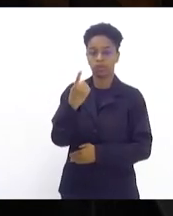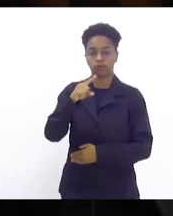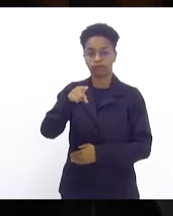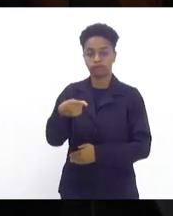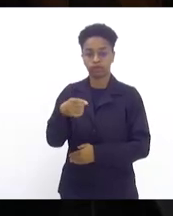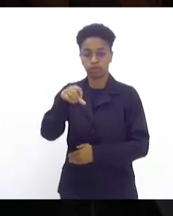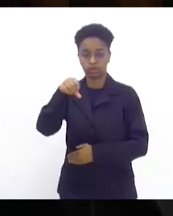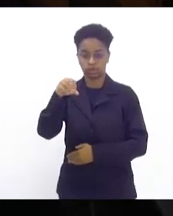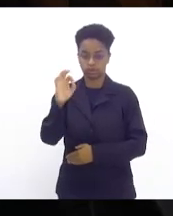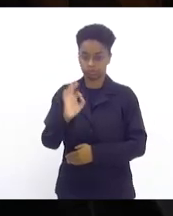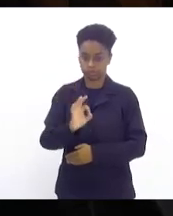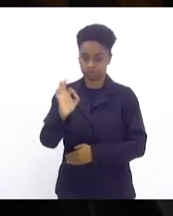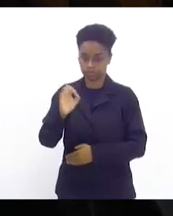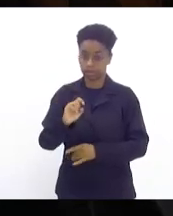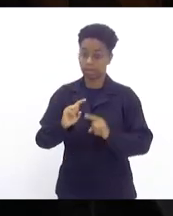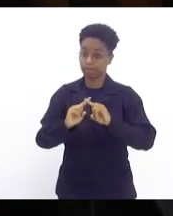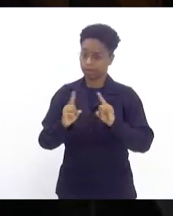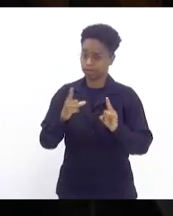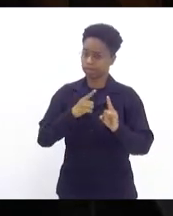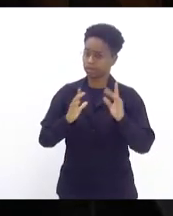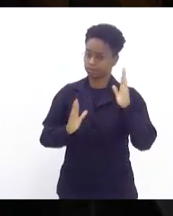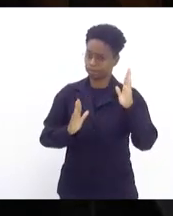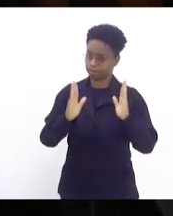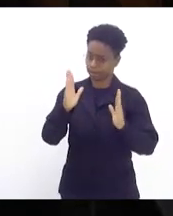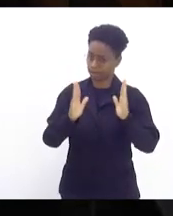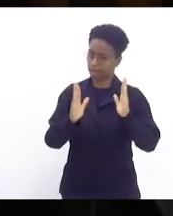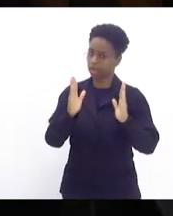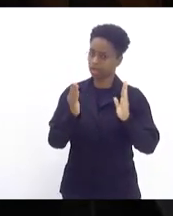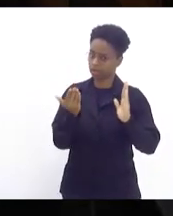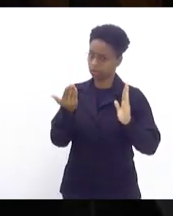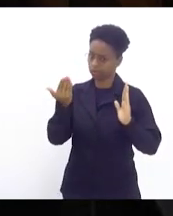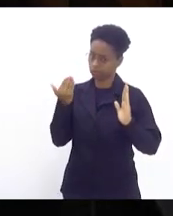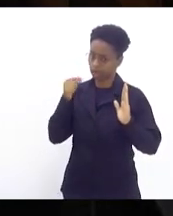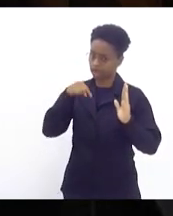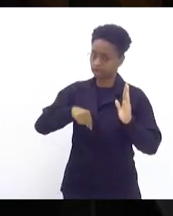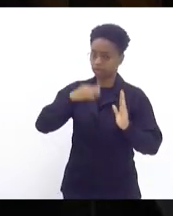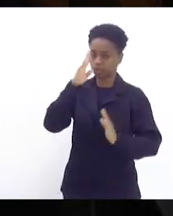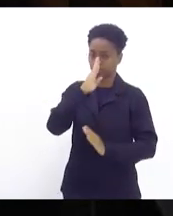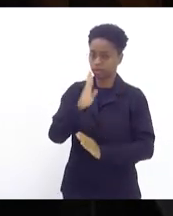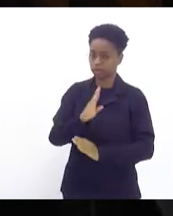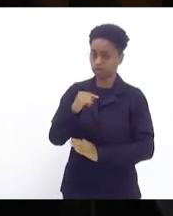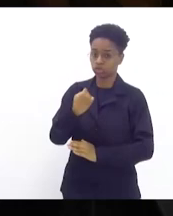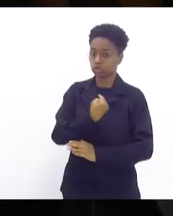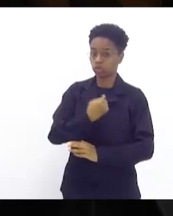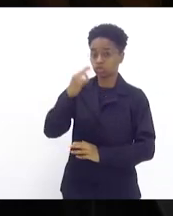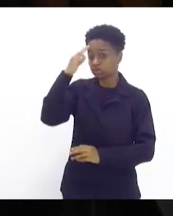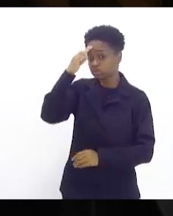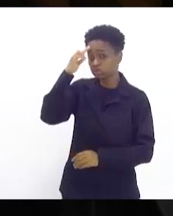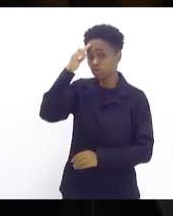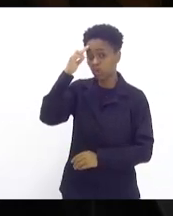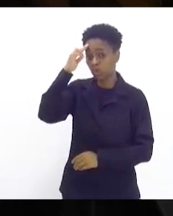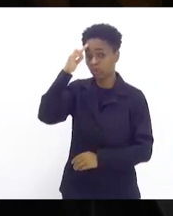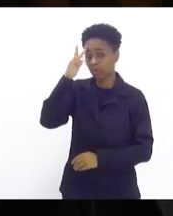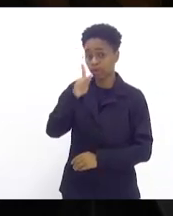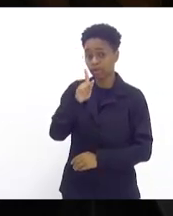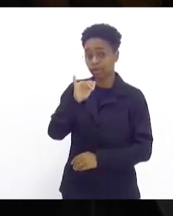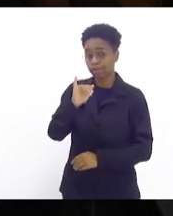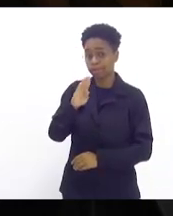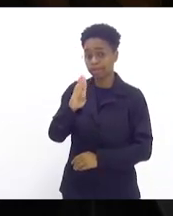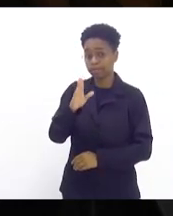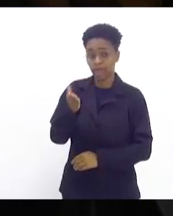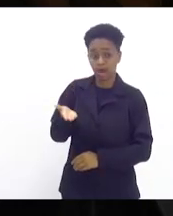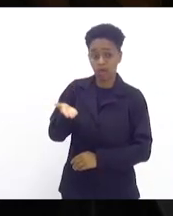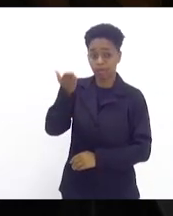houve época nesse país que o sonho era o produto interno bruto crescer